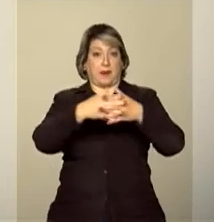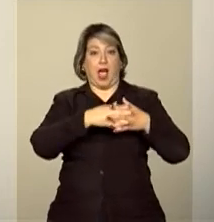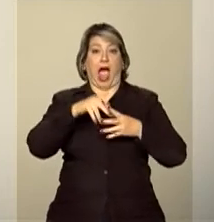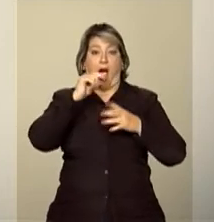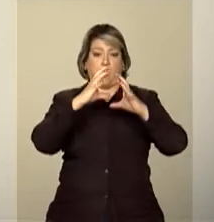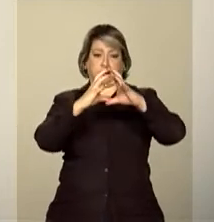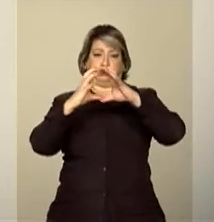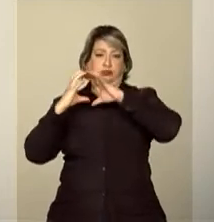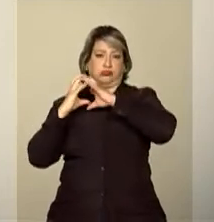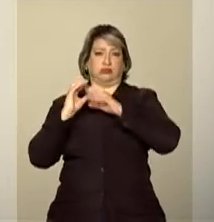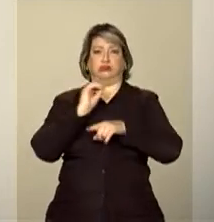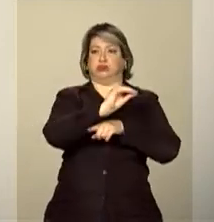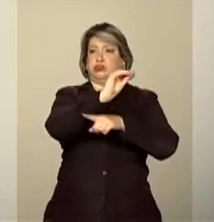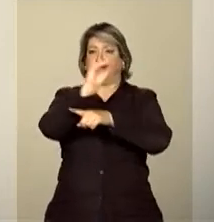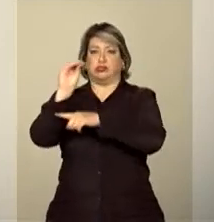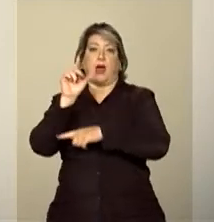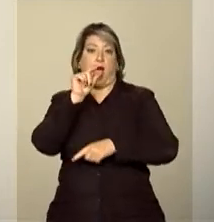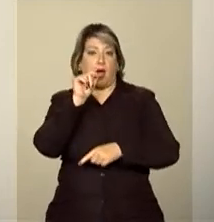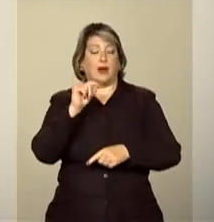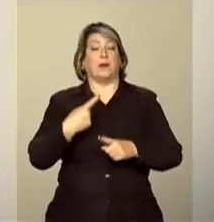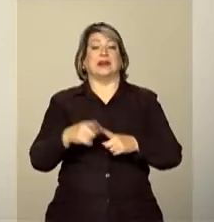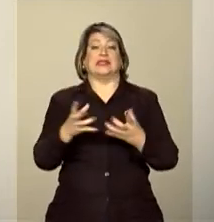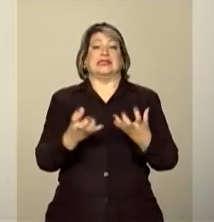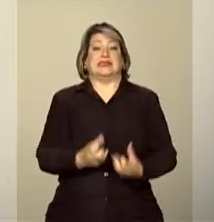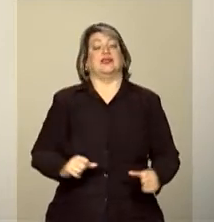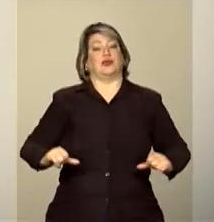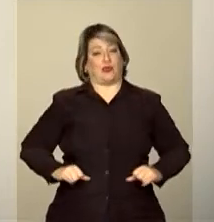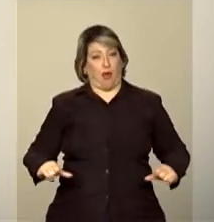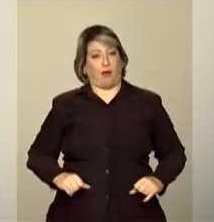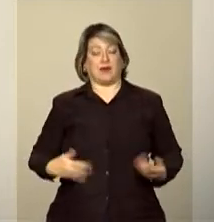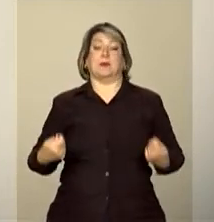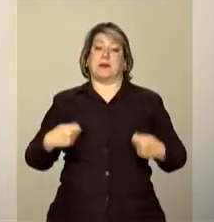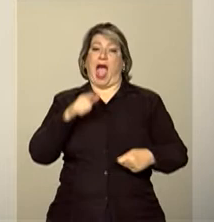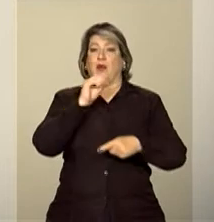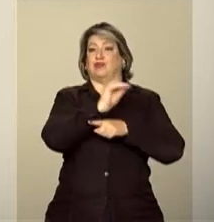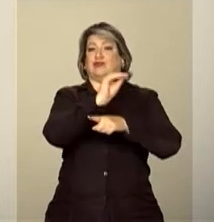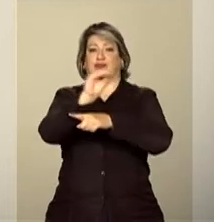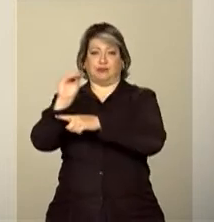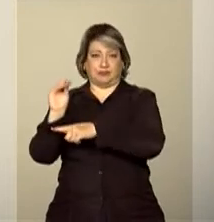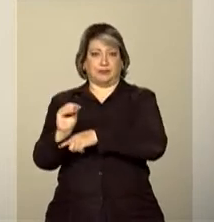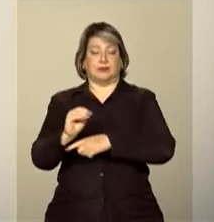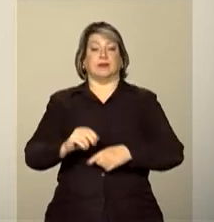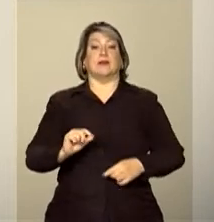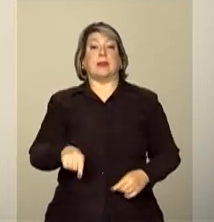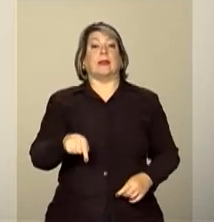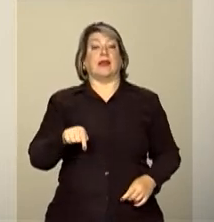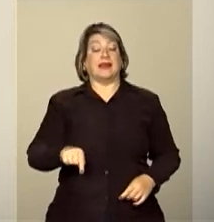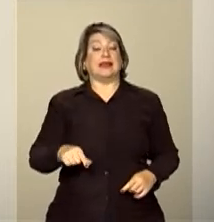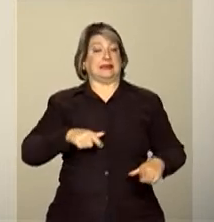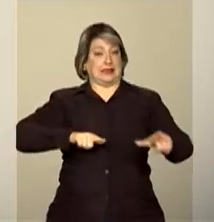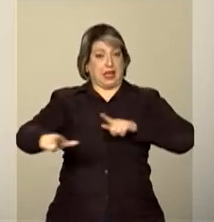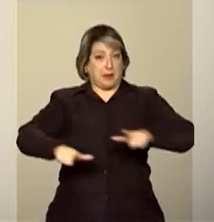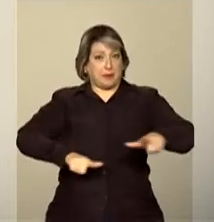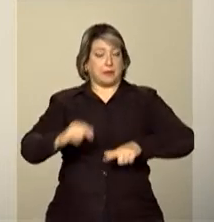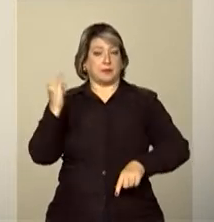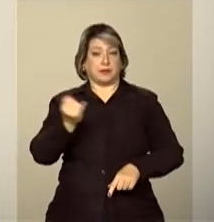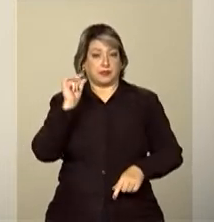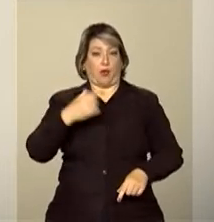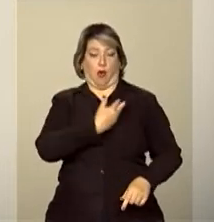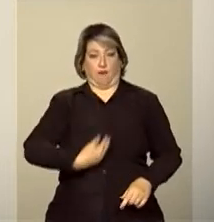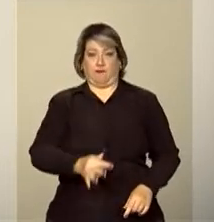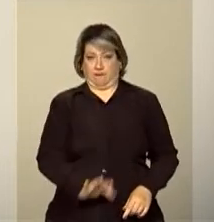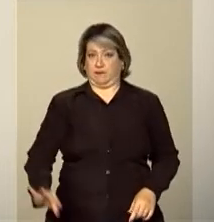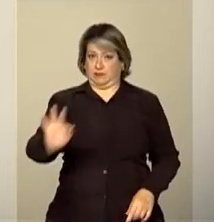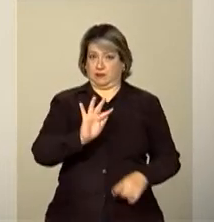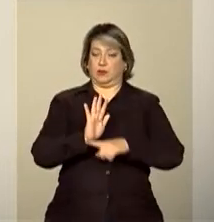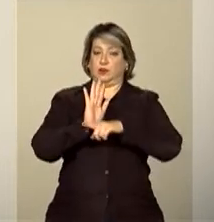diminuindo os efeitos da estiagem na sua região essa Iniciativa Faz parte de um conjunto de ações do Governo